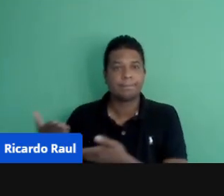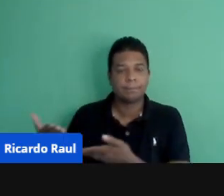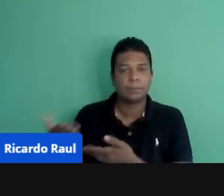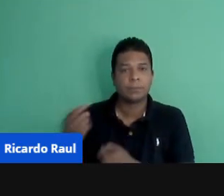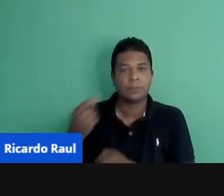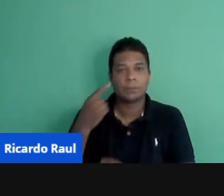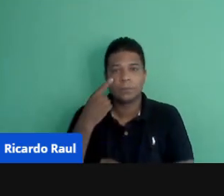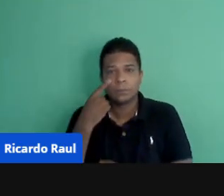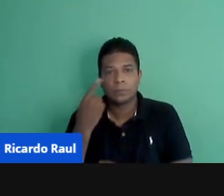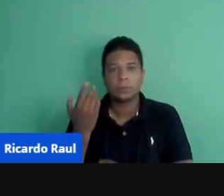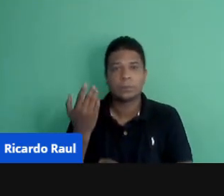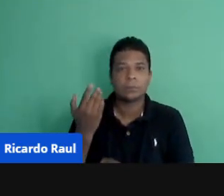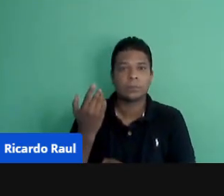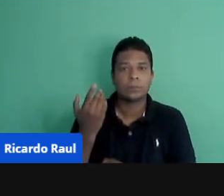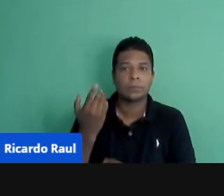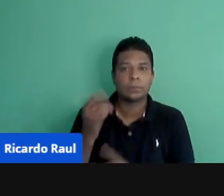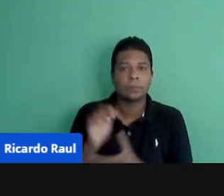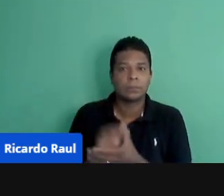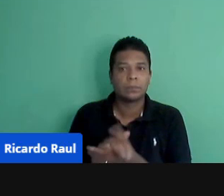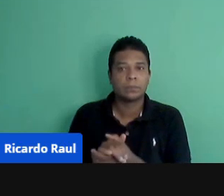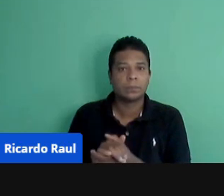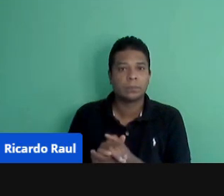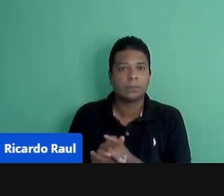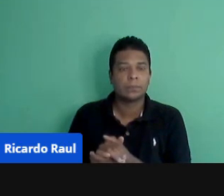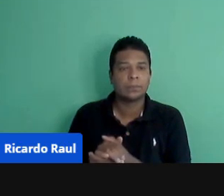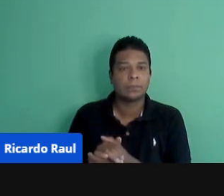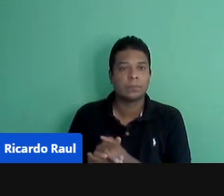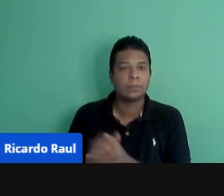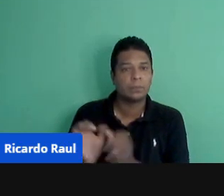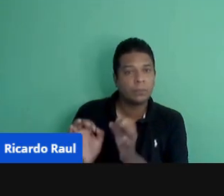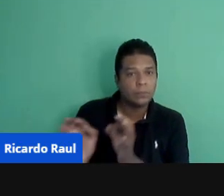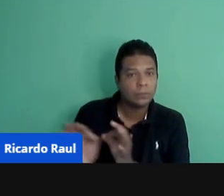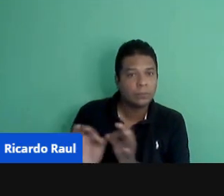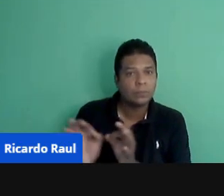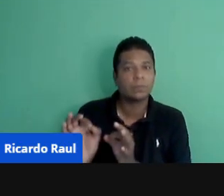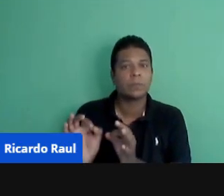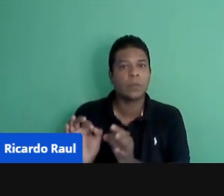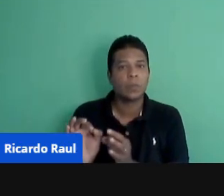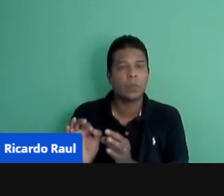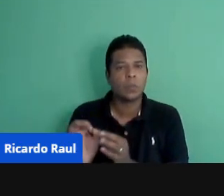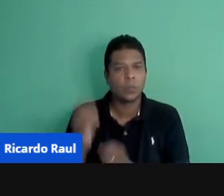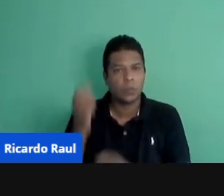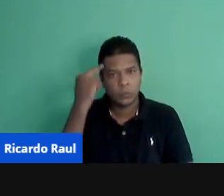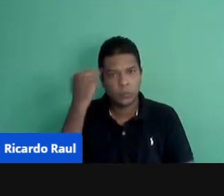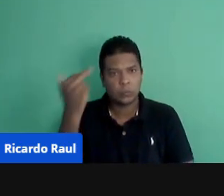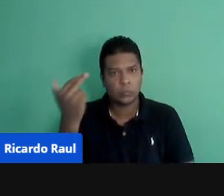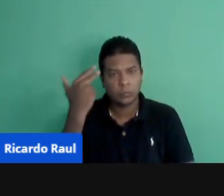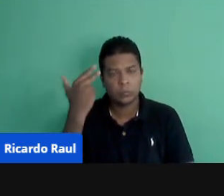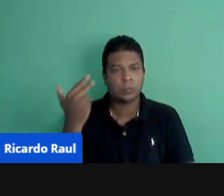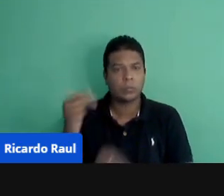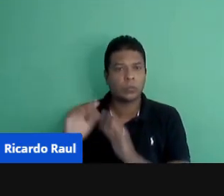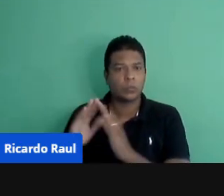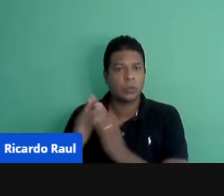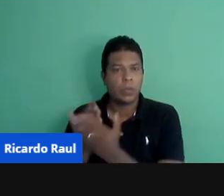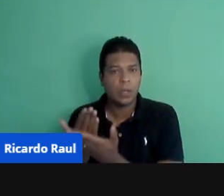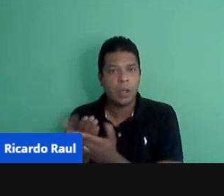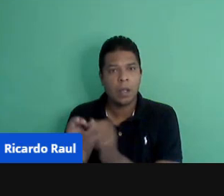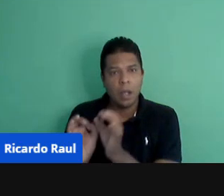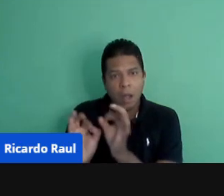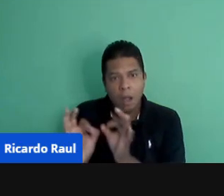isso disciplinou de tal forma que já se tornou uma coisa comum na escola, né? Nessa